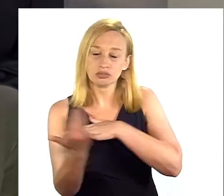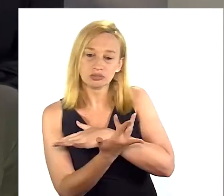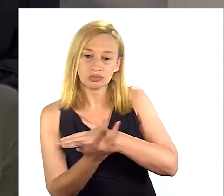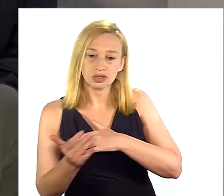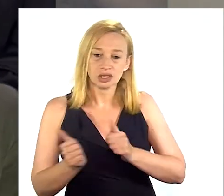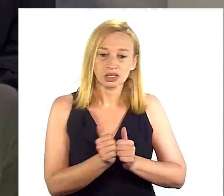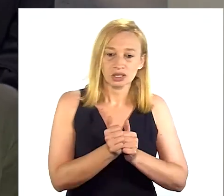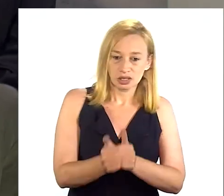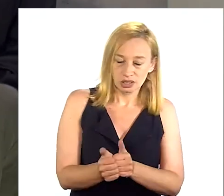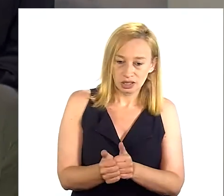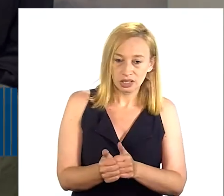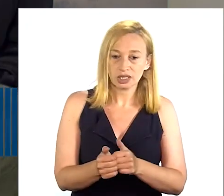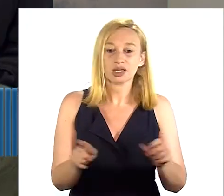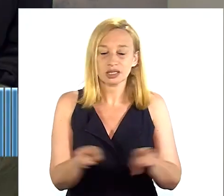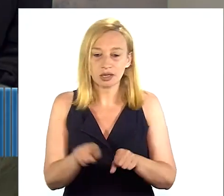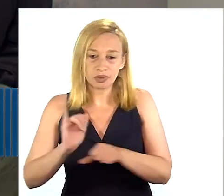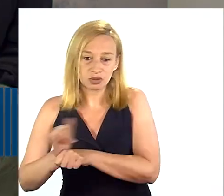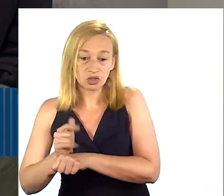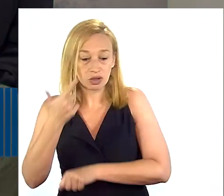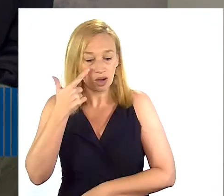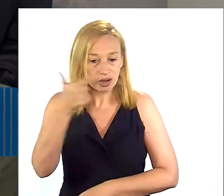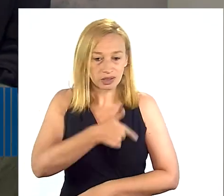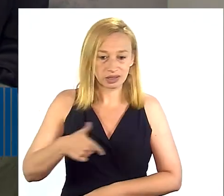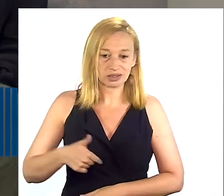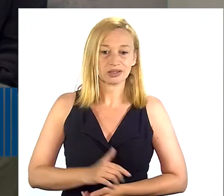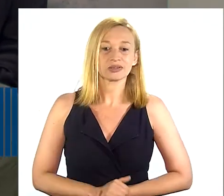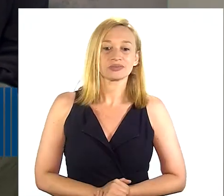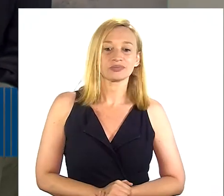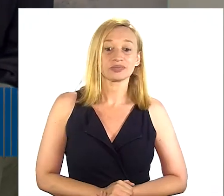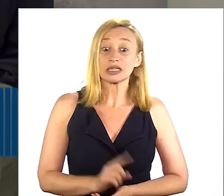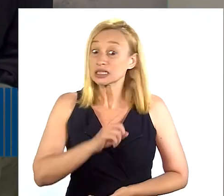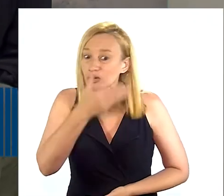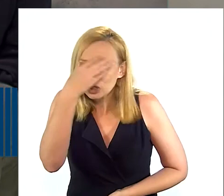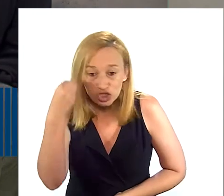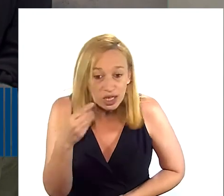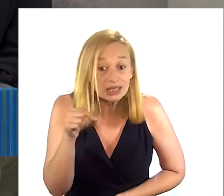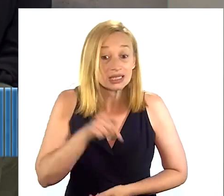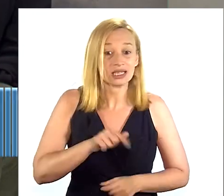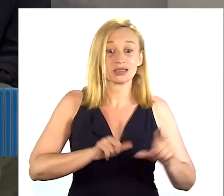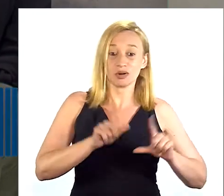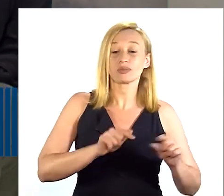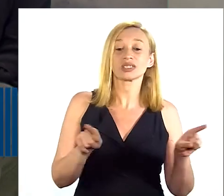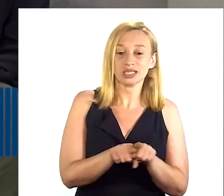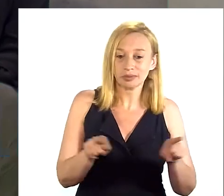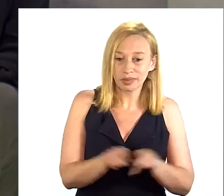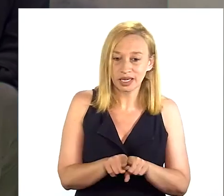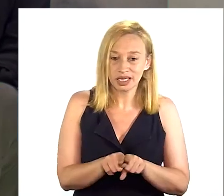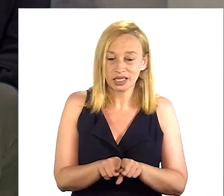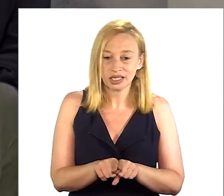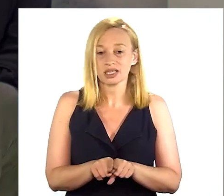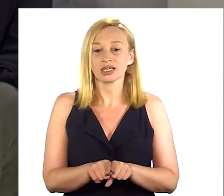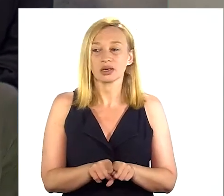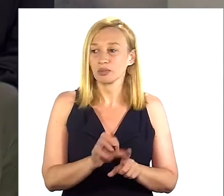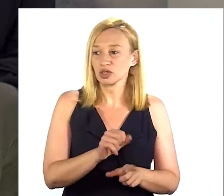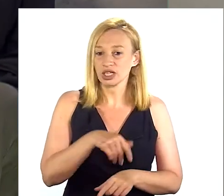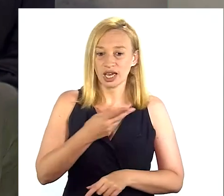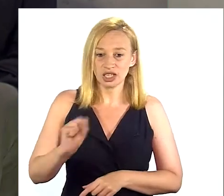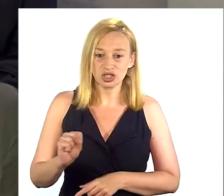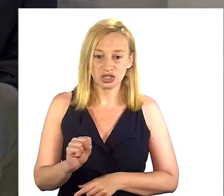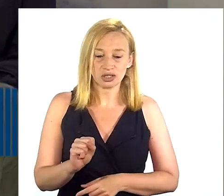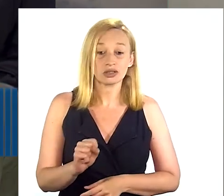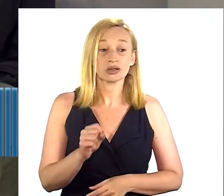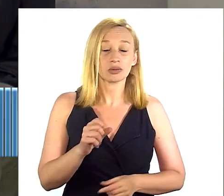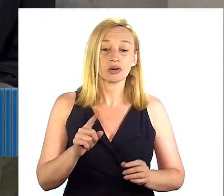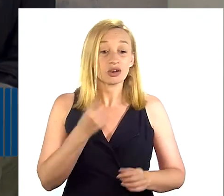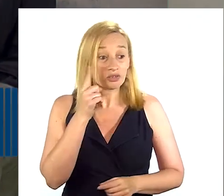nossa programação. É só seguir a gente nas redes sociais e também no YouTube. O endereço está passando aí na sua tela. E não esquece que esse programa também está